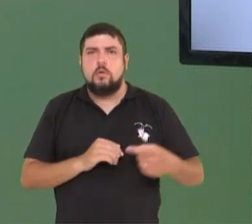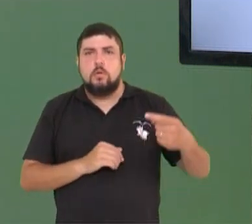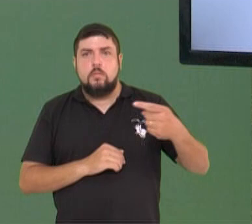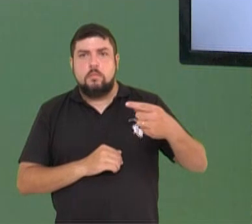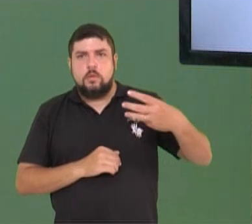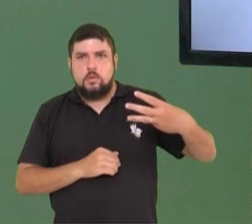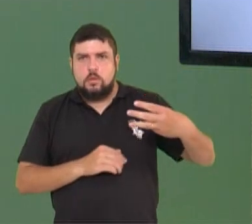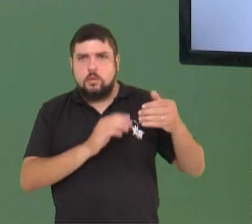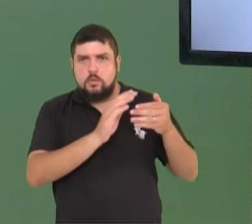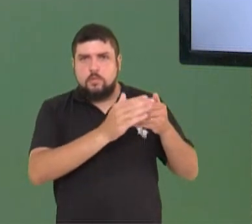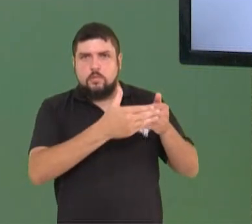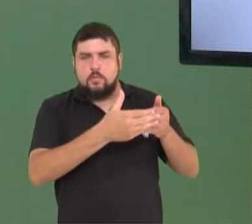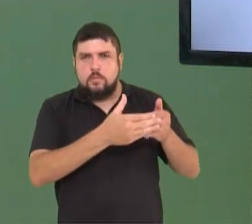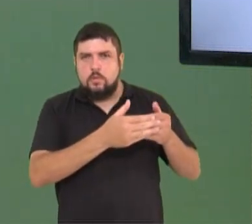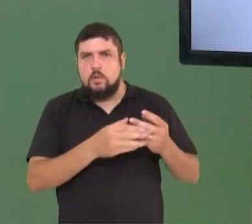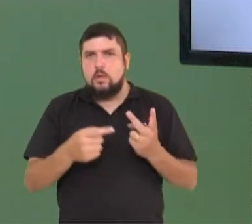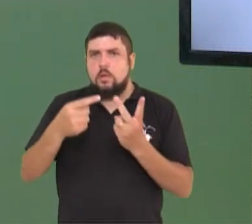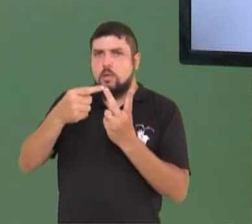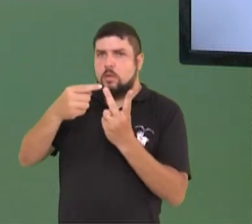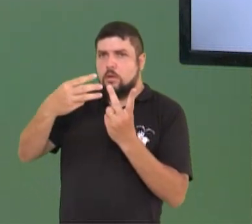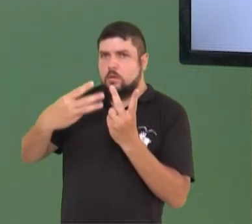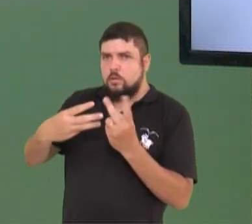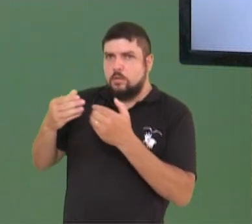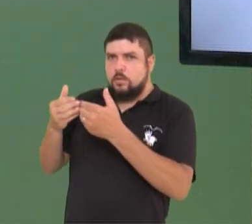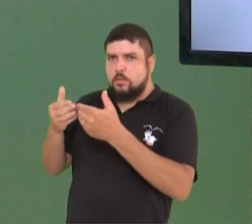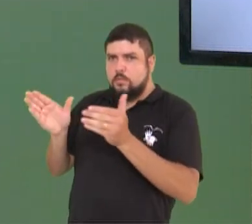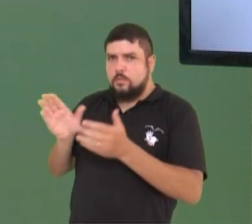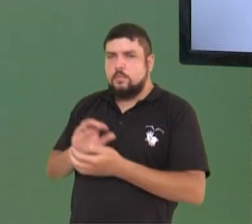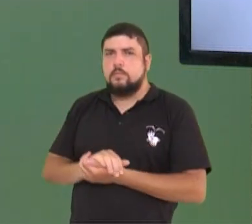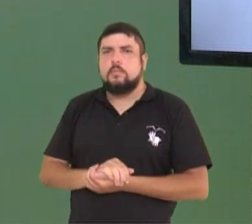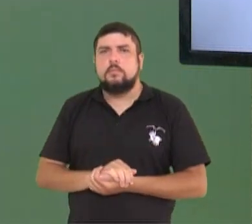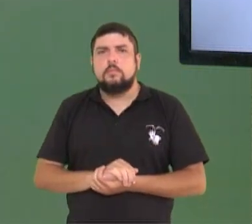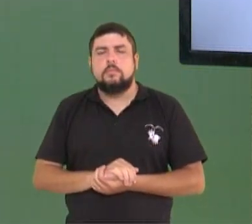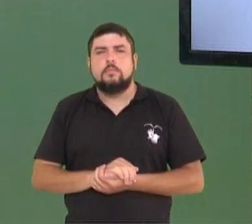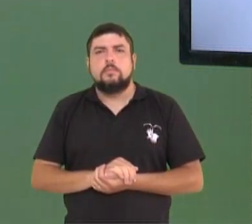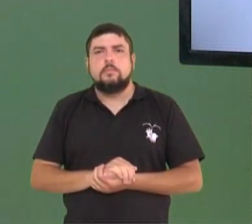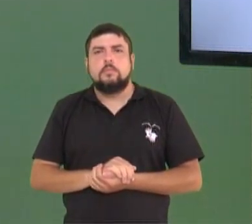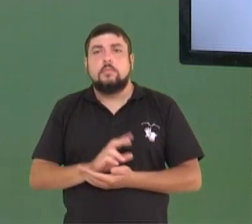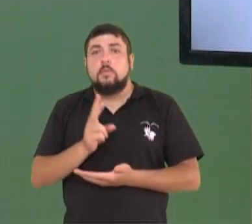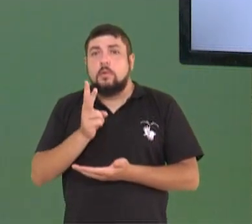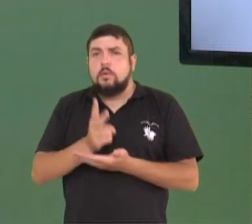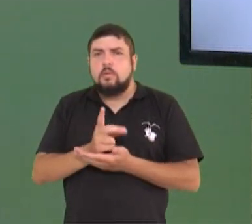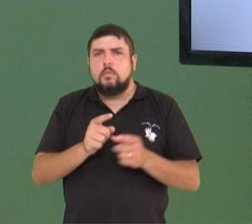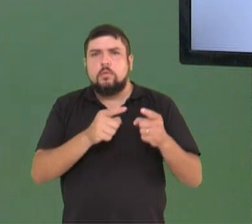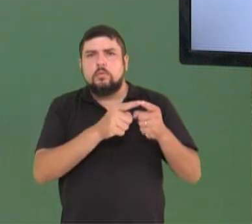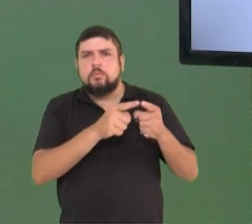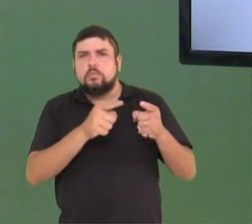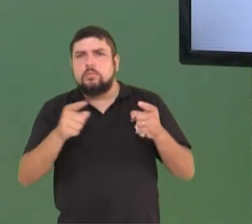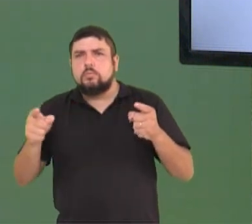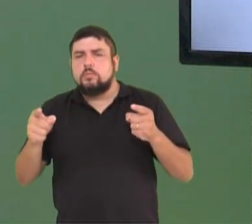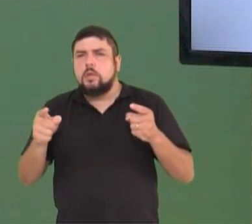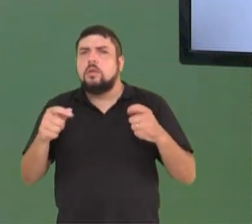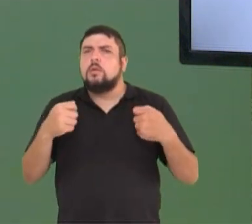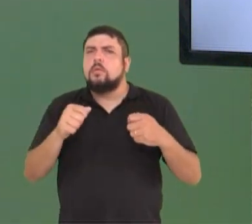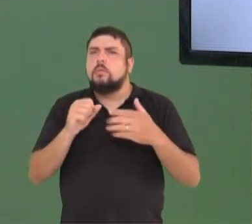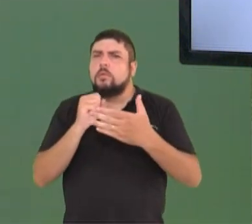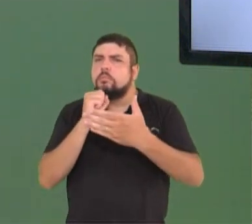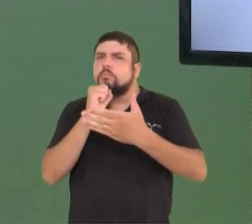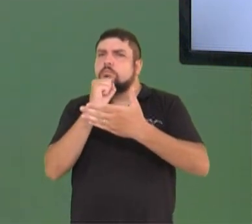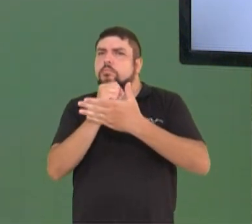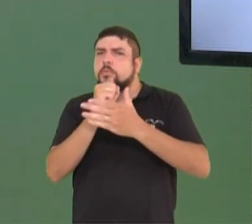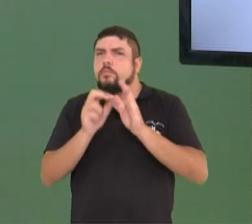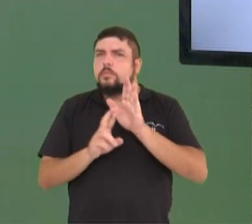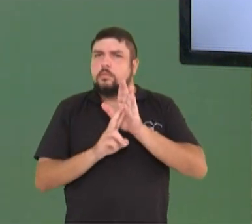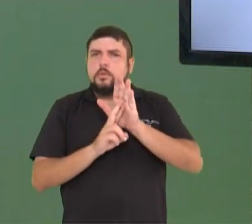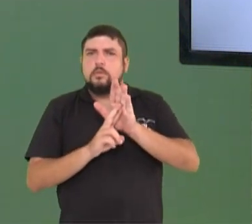3 e aberto no raiz de 3. É sempre interessante quando você for fazer a reta colocar uma referência, então eu gosto de usar o zero como referência.